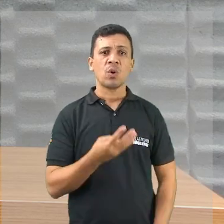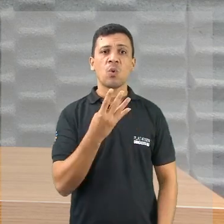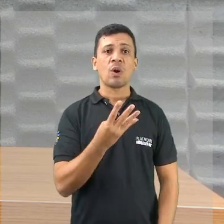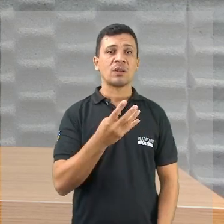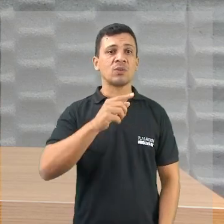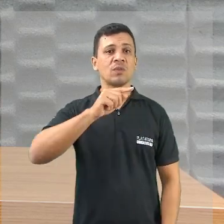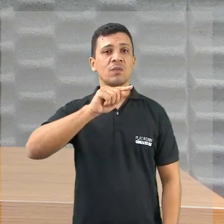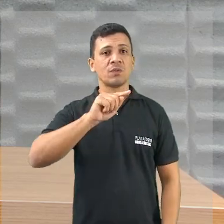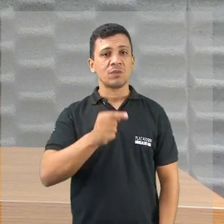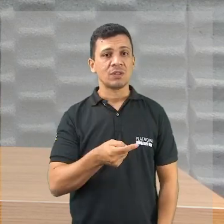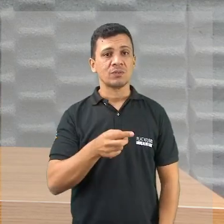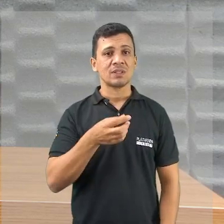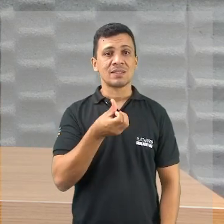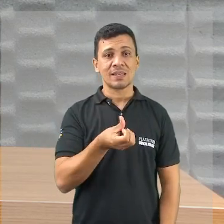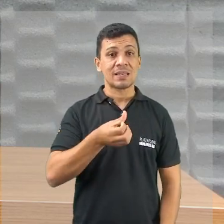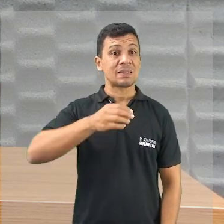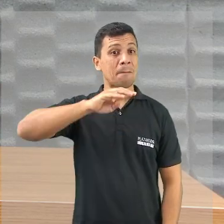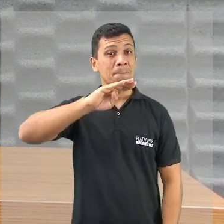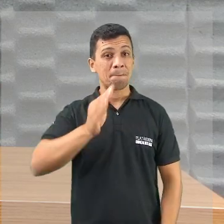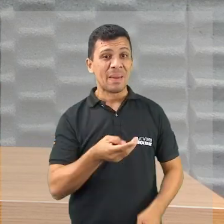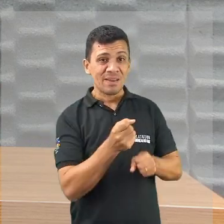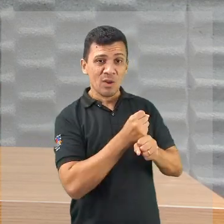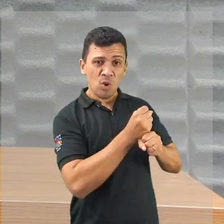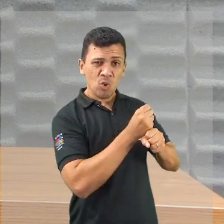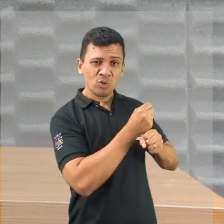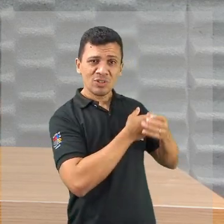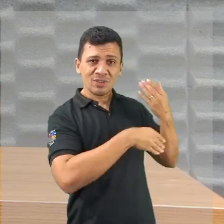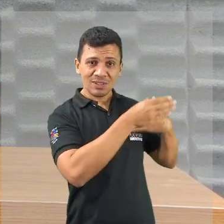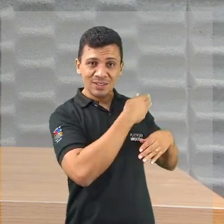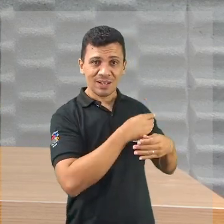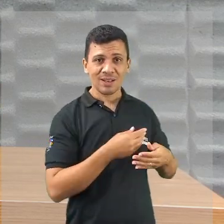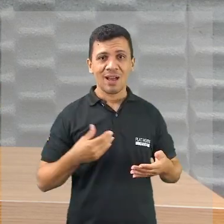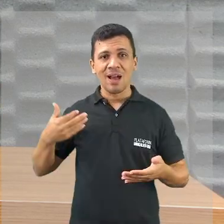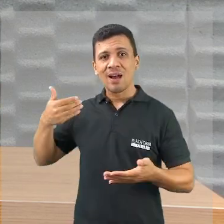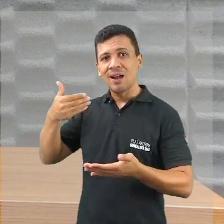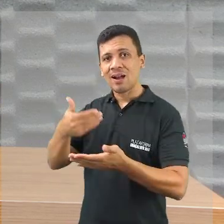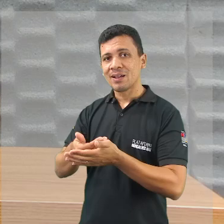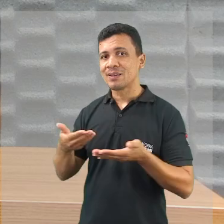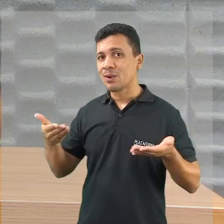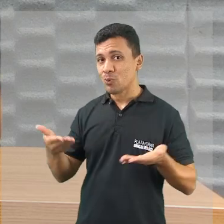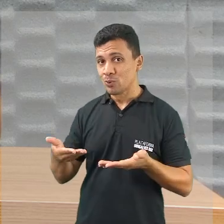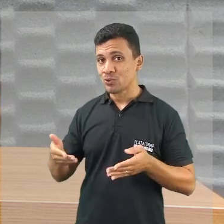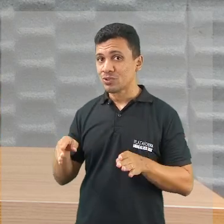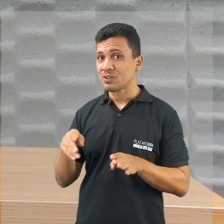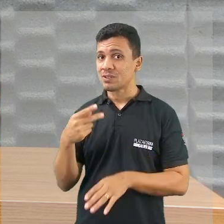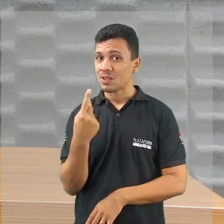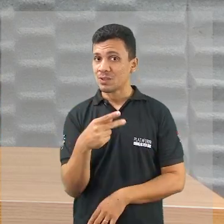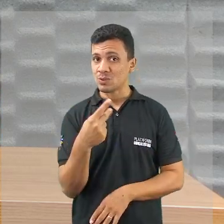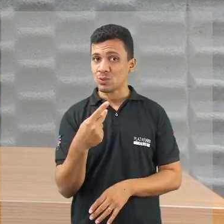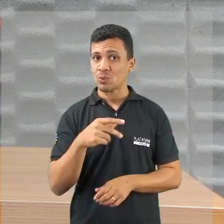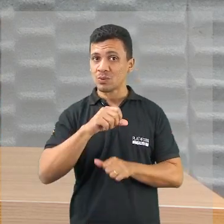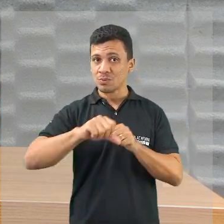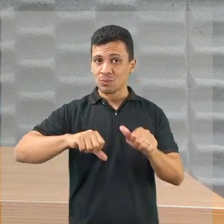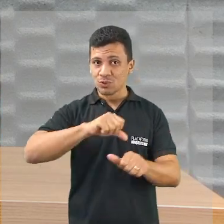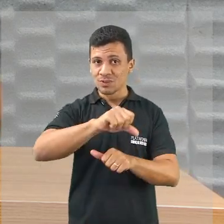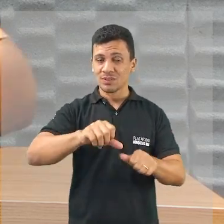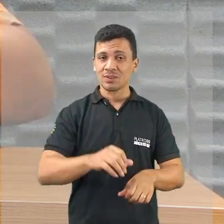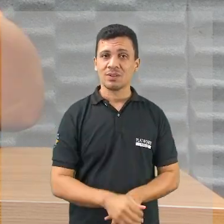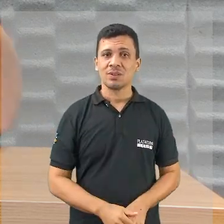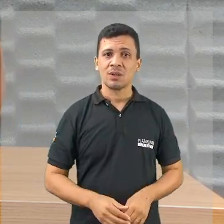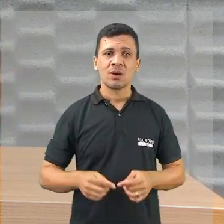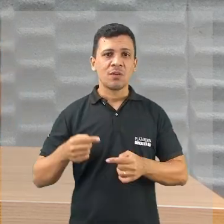4,5 a 4,6 bilhões de anos atrás, até os dias atuais, e as modificações. E hoje eu venho discutir contigo,